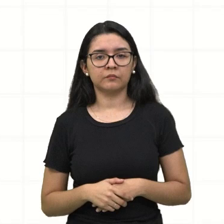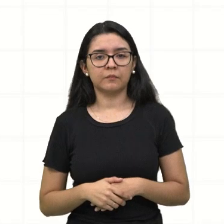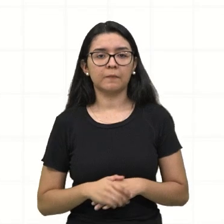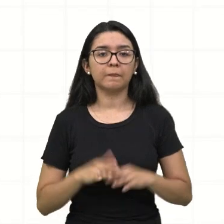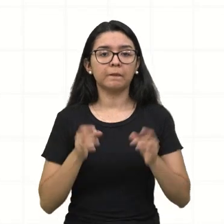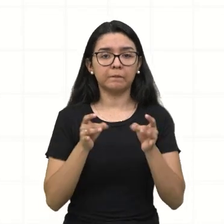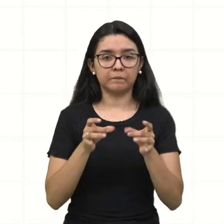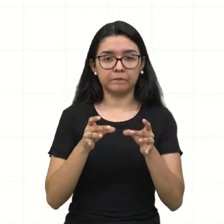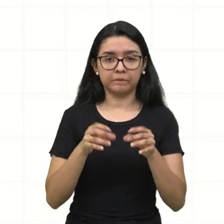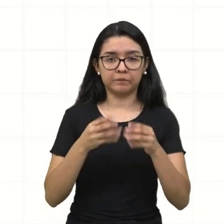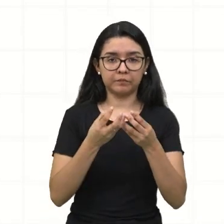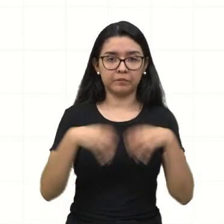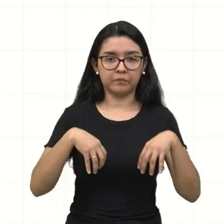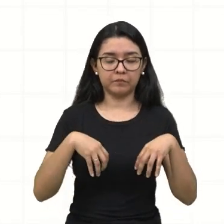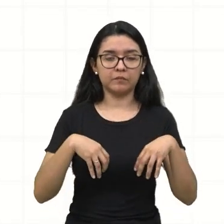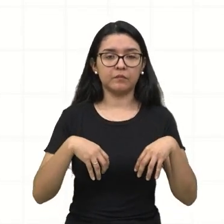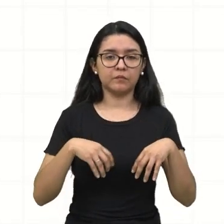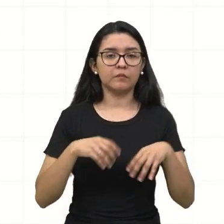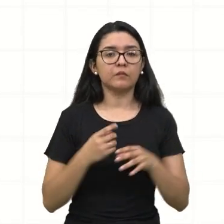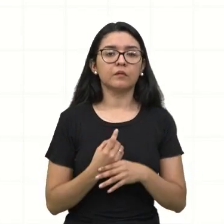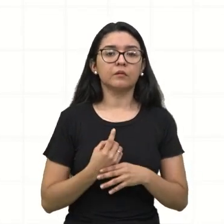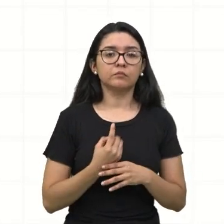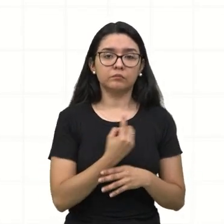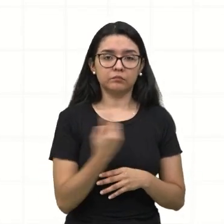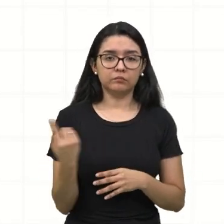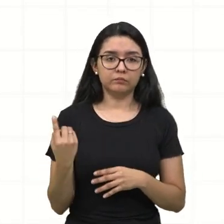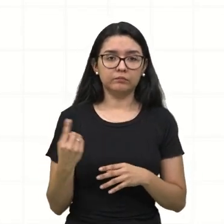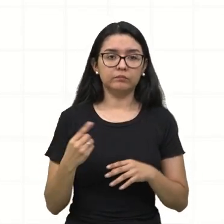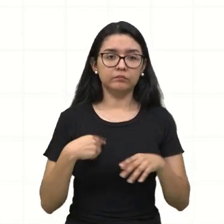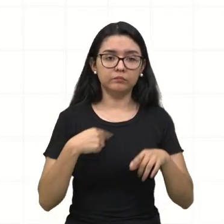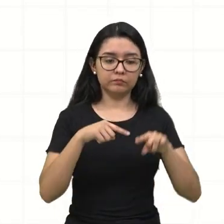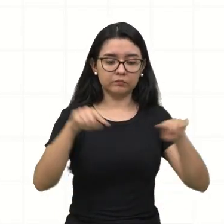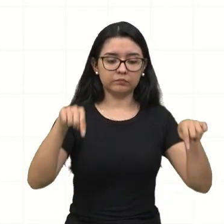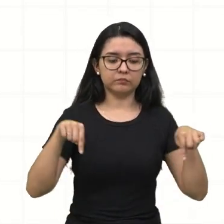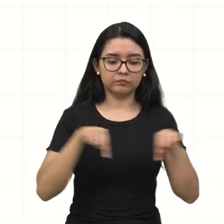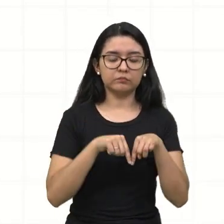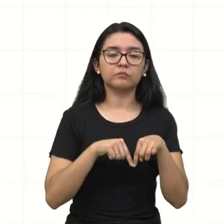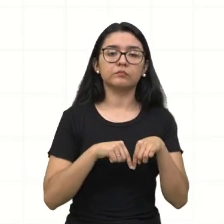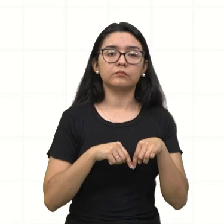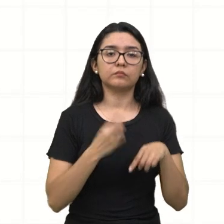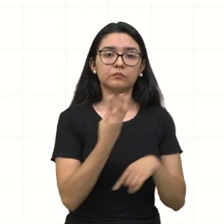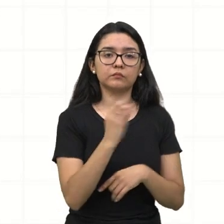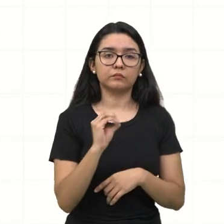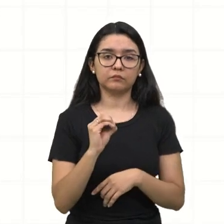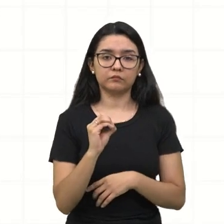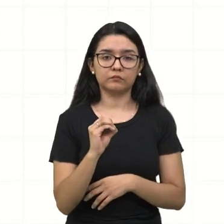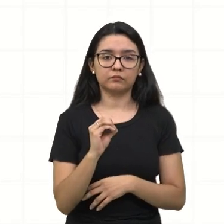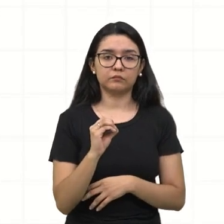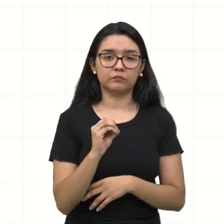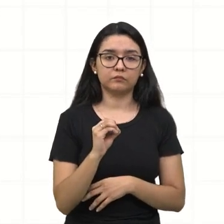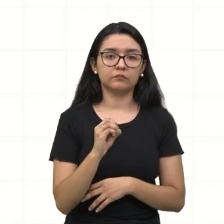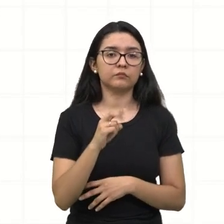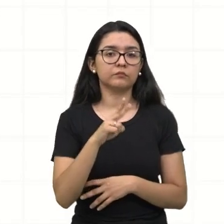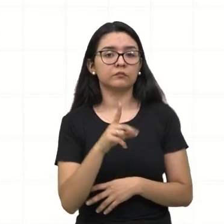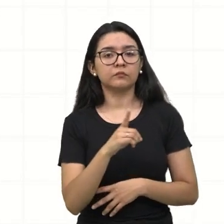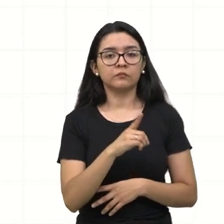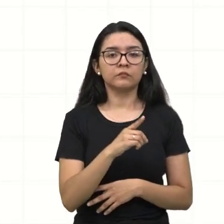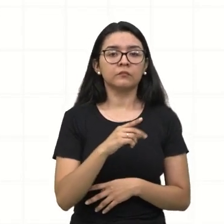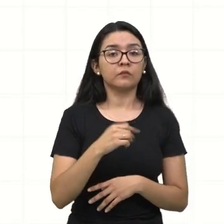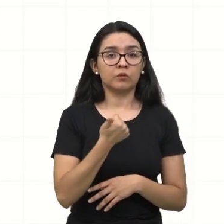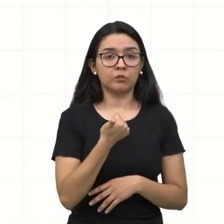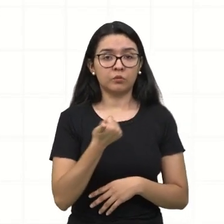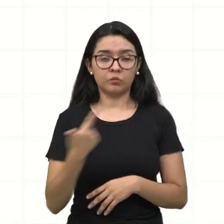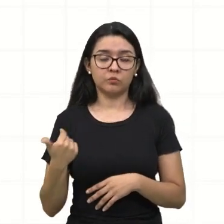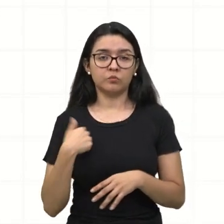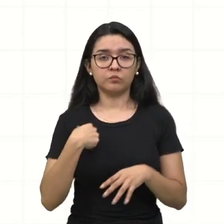A venda de ovos no atacado geralmente é feita em caixas com 30 dúzias. Então,